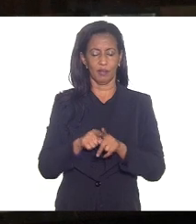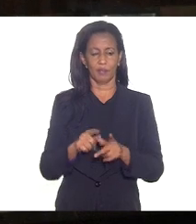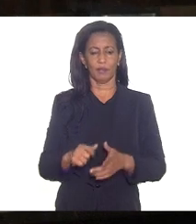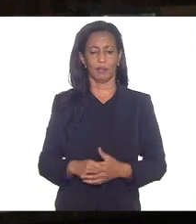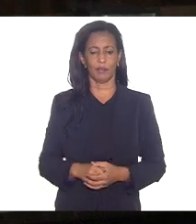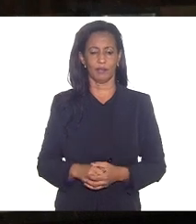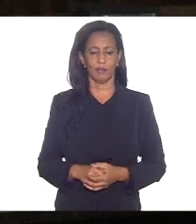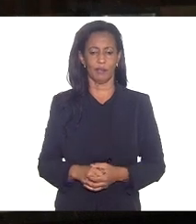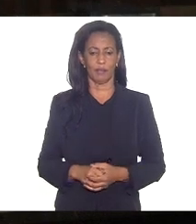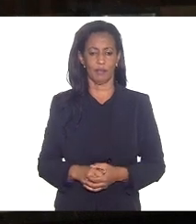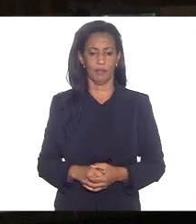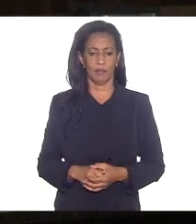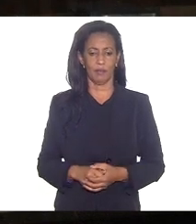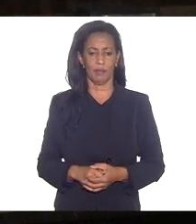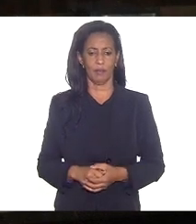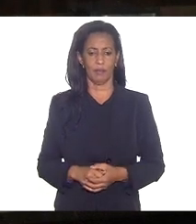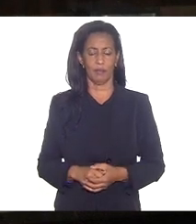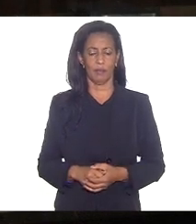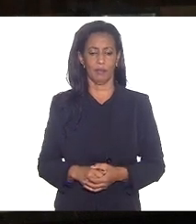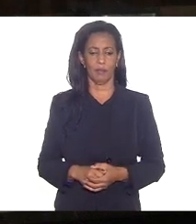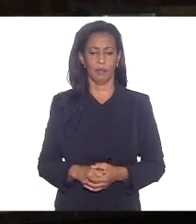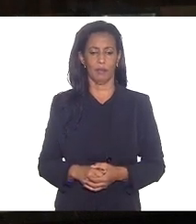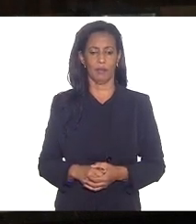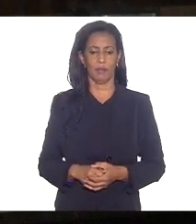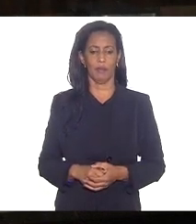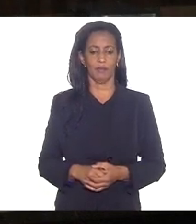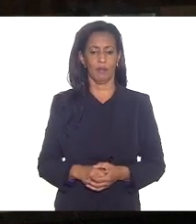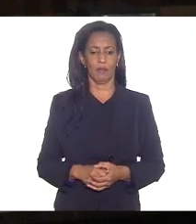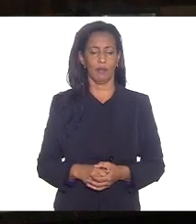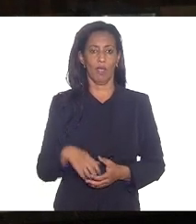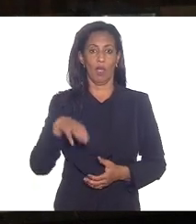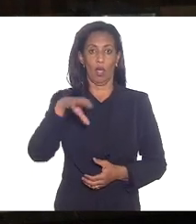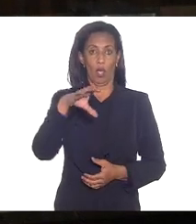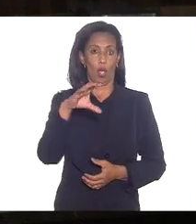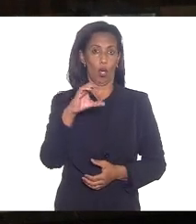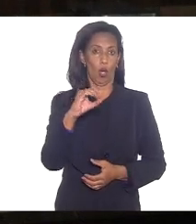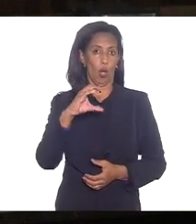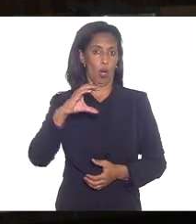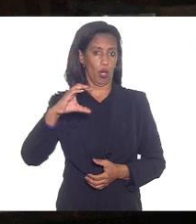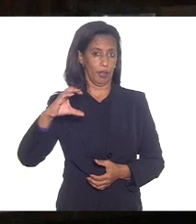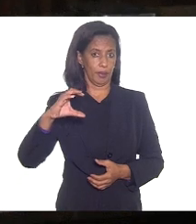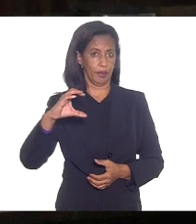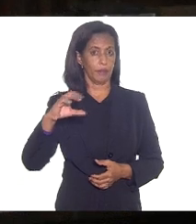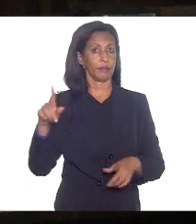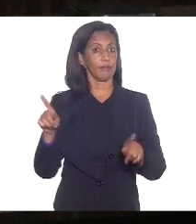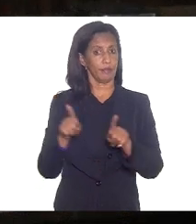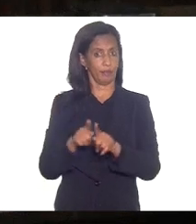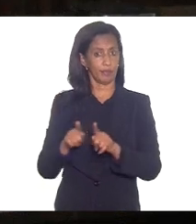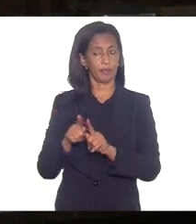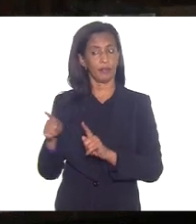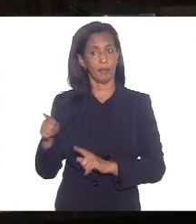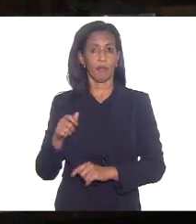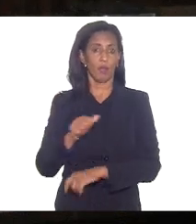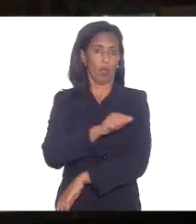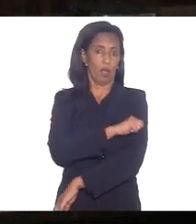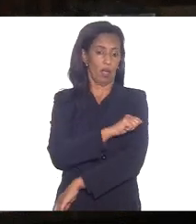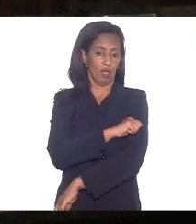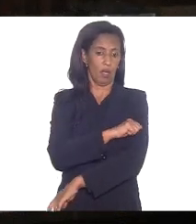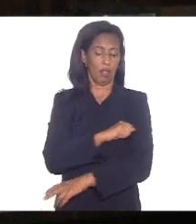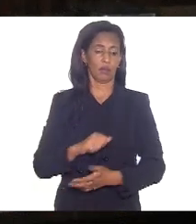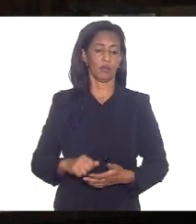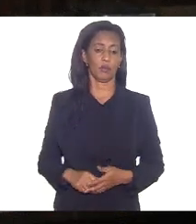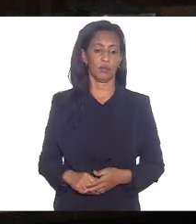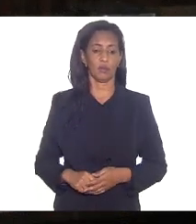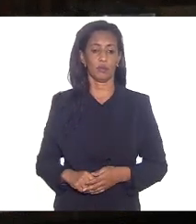tona é o caso do COC, que também são os alunos que